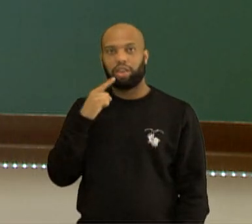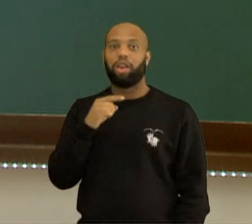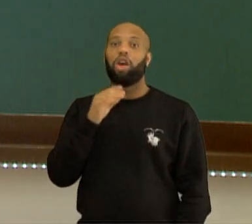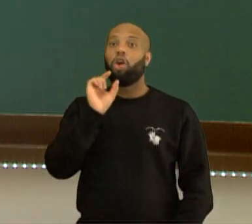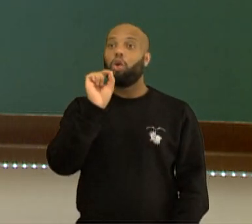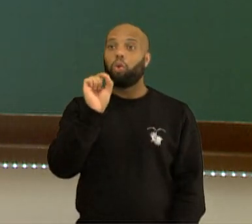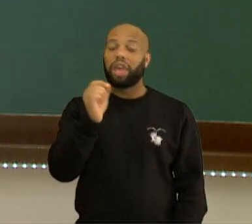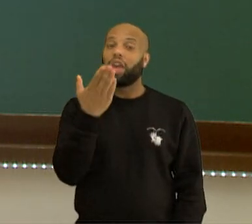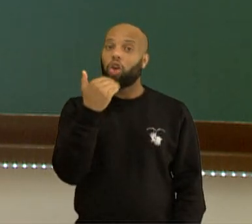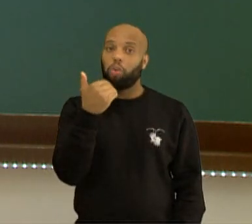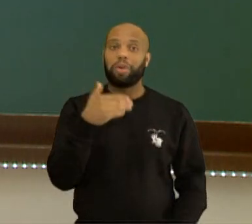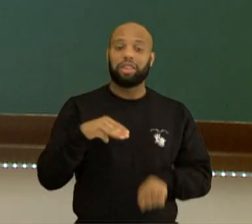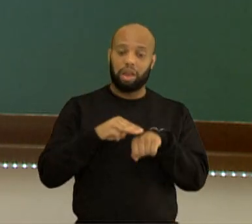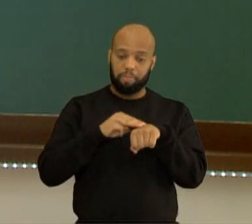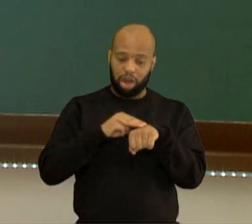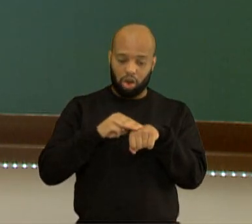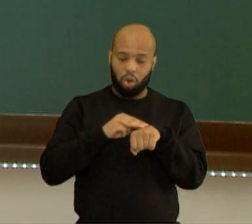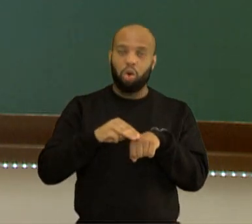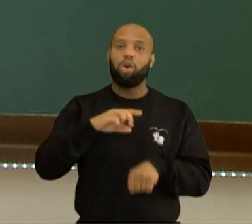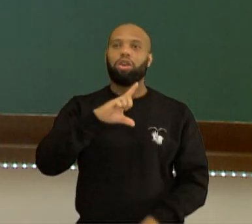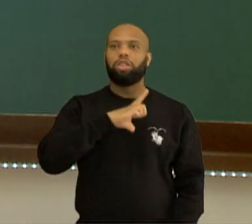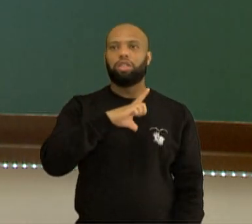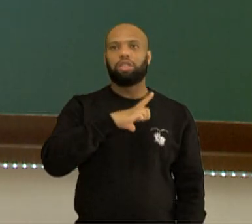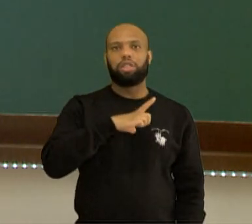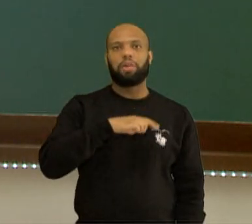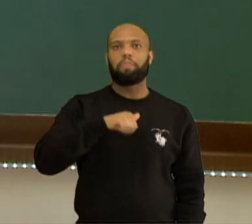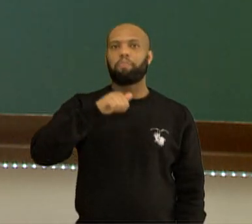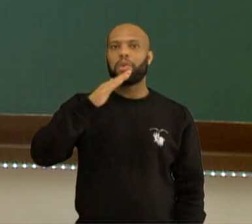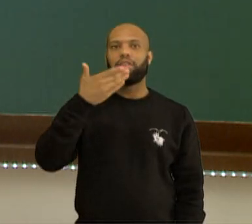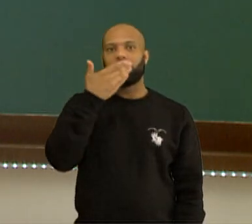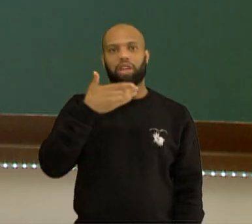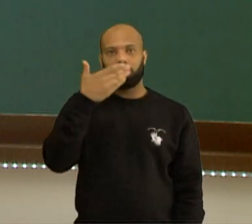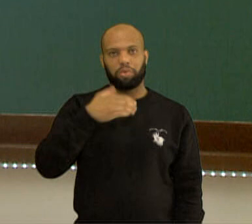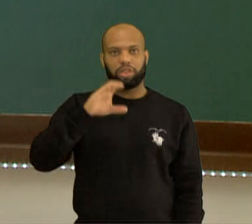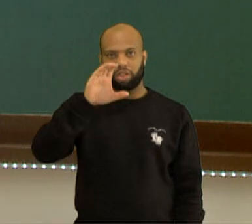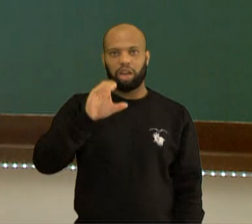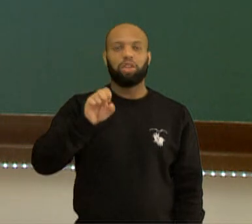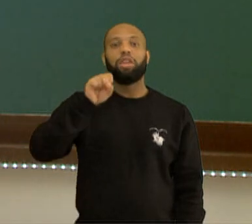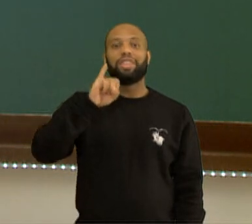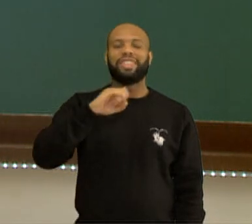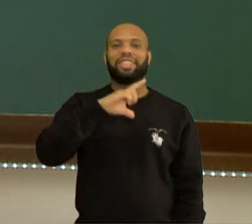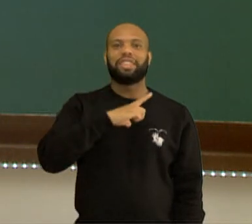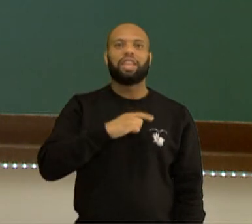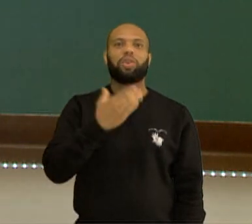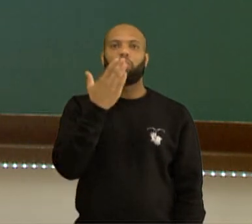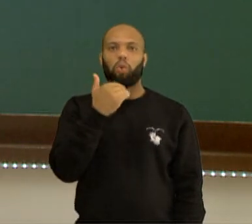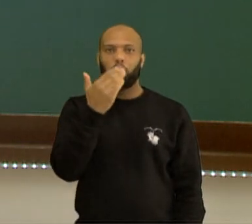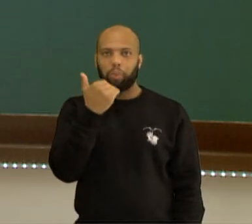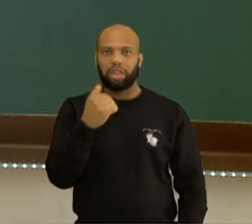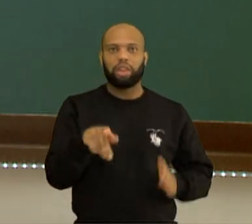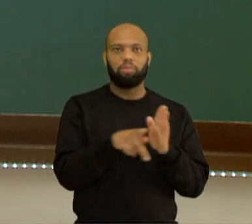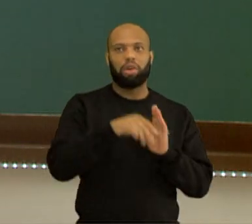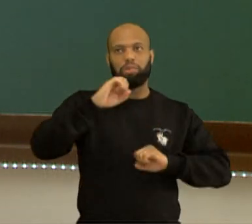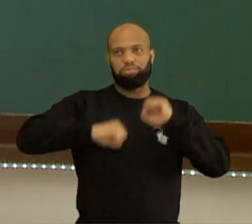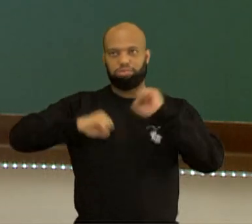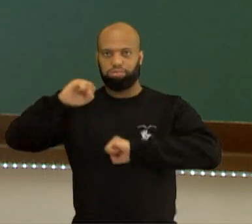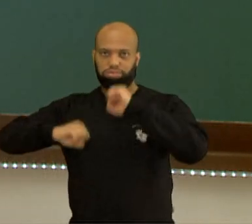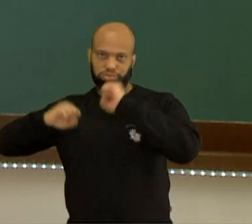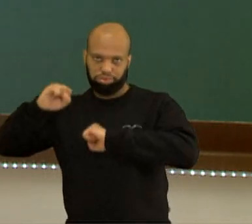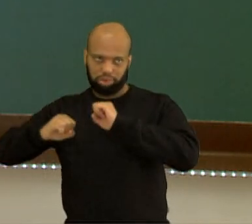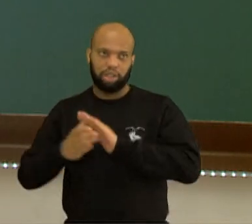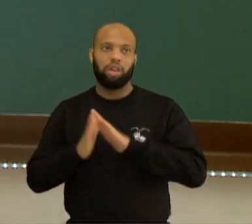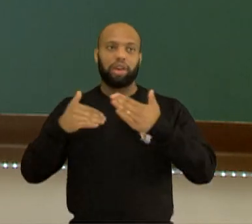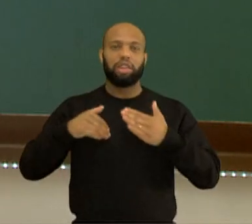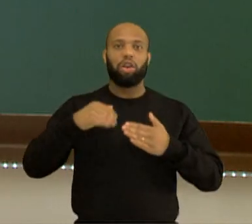possuem uma grande quantidade de carboidrato em relação aos alimentos que são processados, né? Então, como vemos aqui na imagem, vemos que